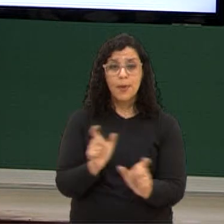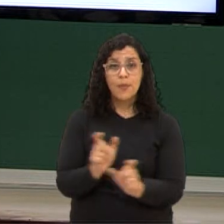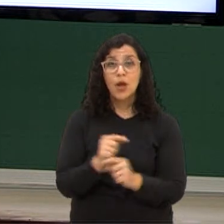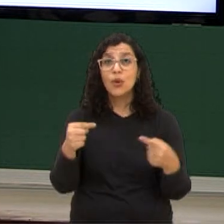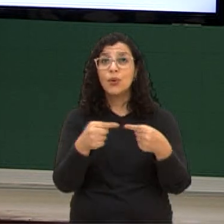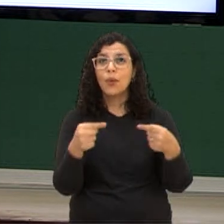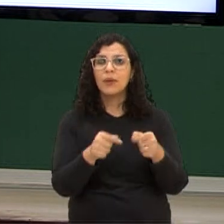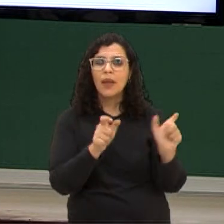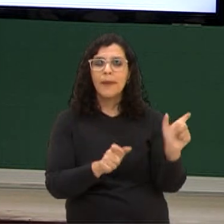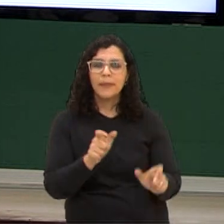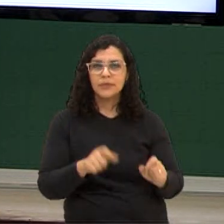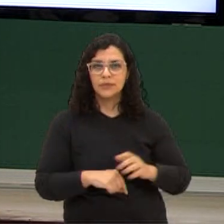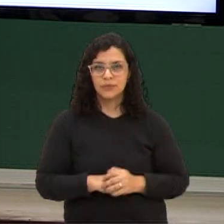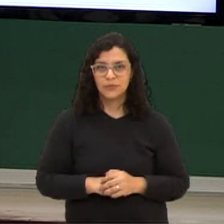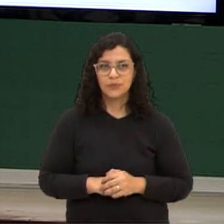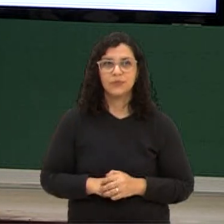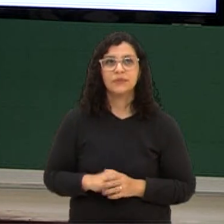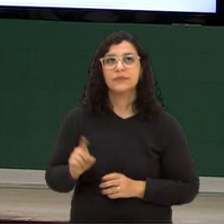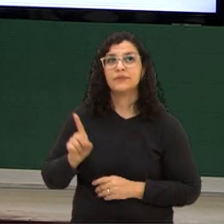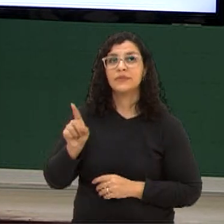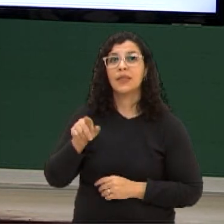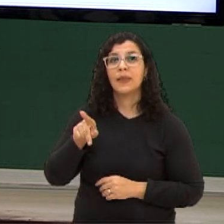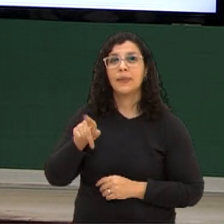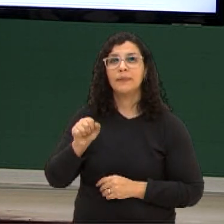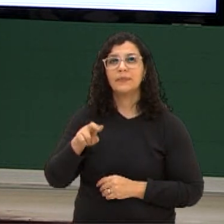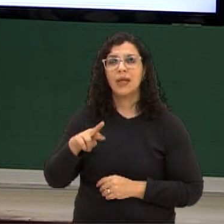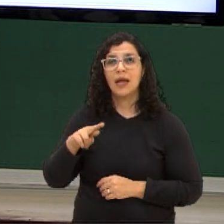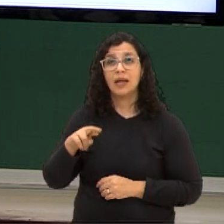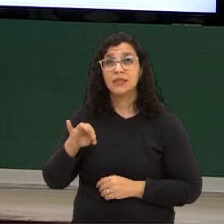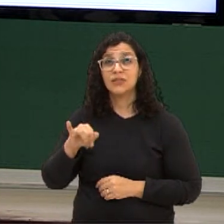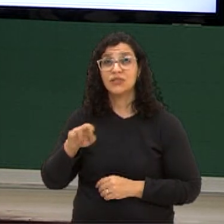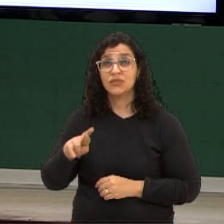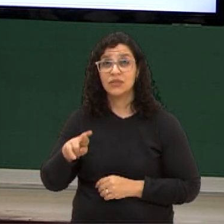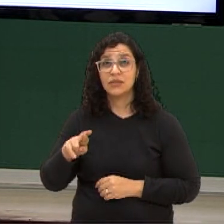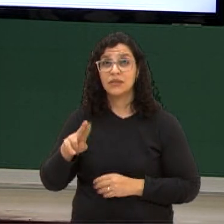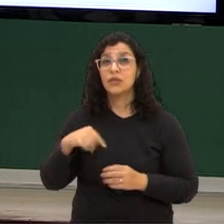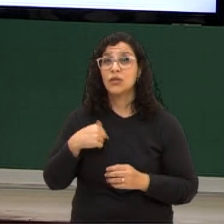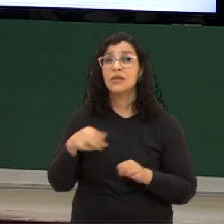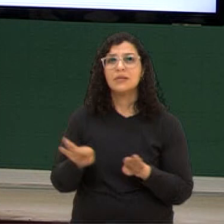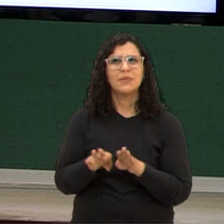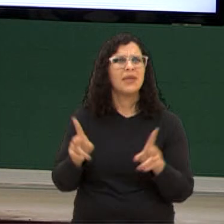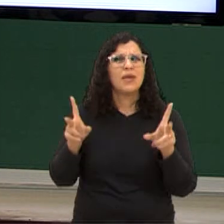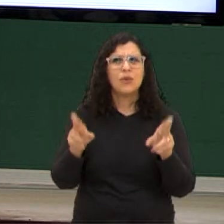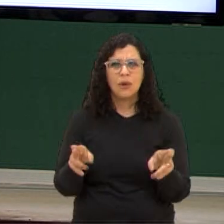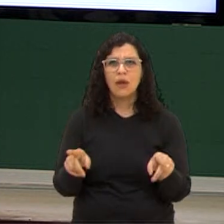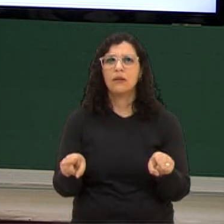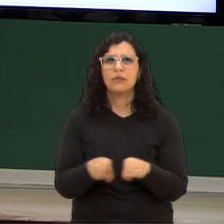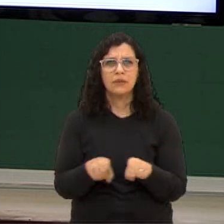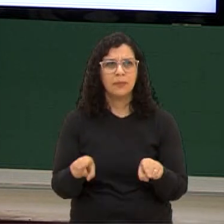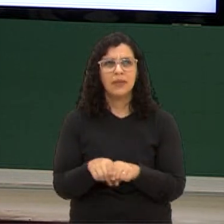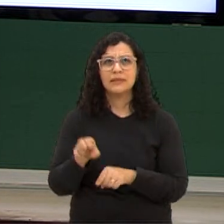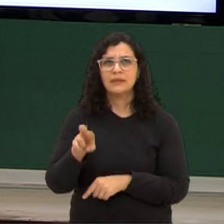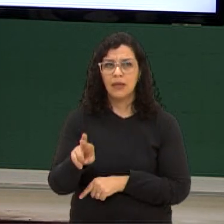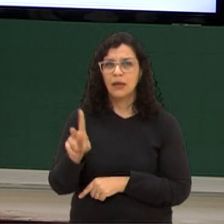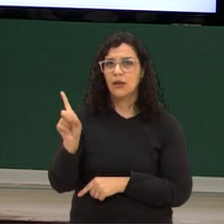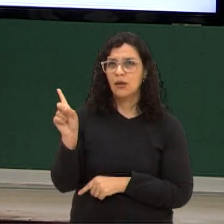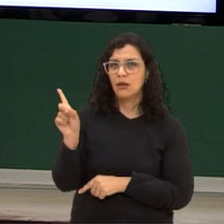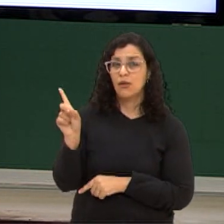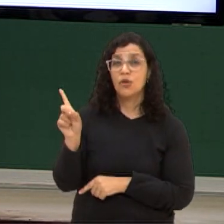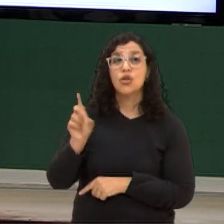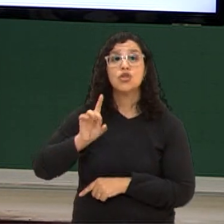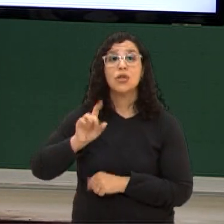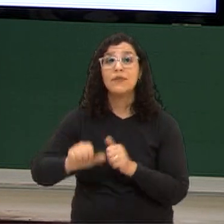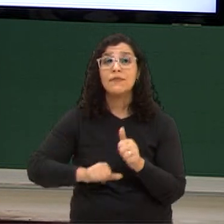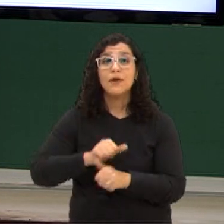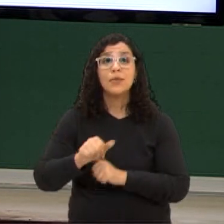sujeito. E o verbo partir, os verbos terminados em ir, a gente conjuga da mesma forma com o verbo ir. A não